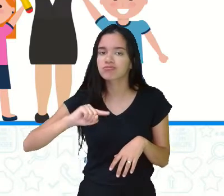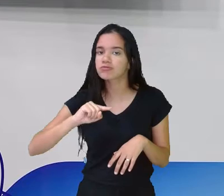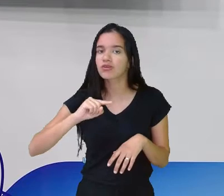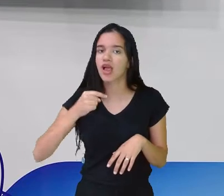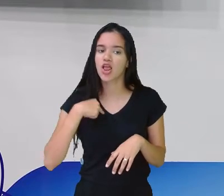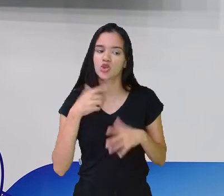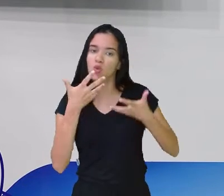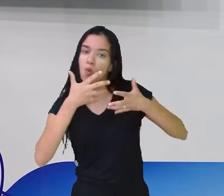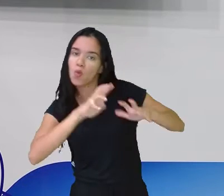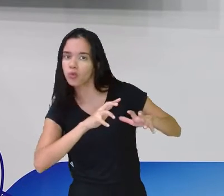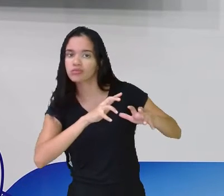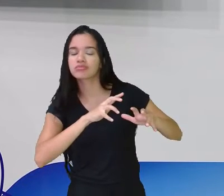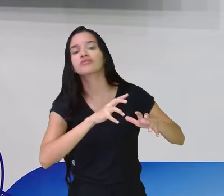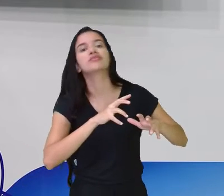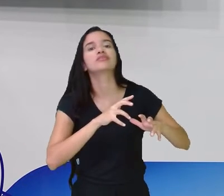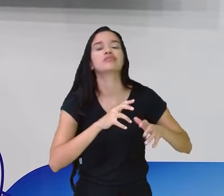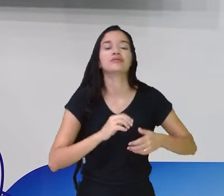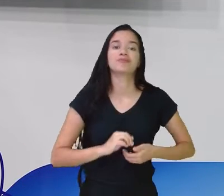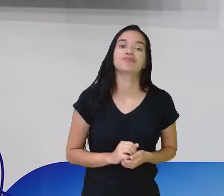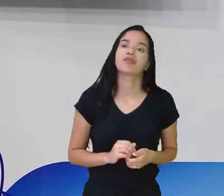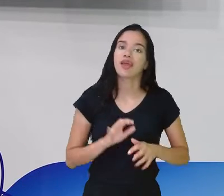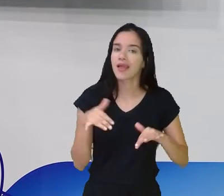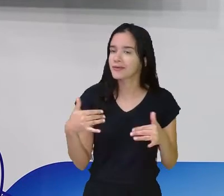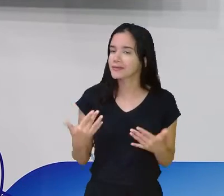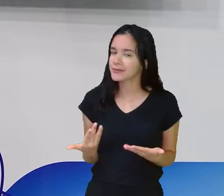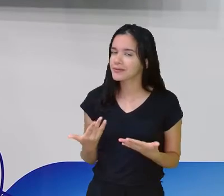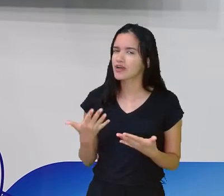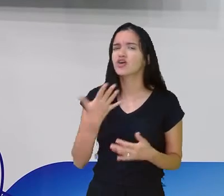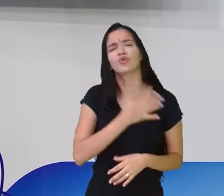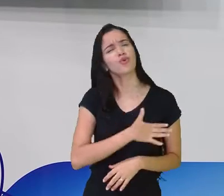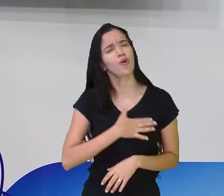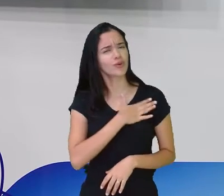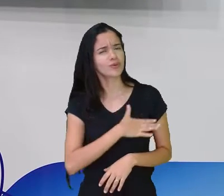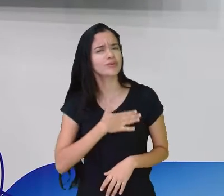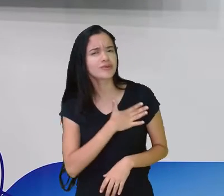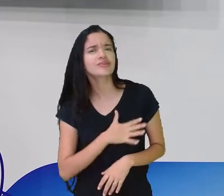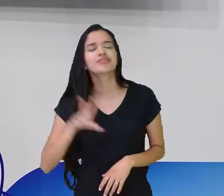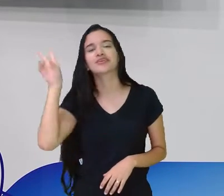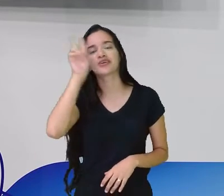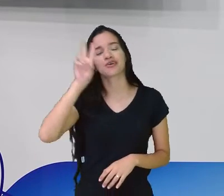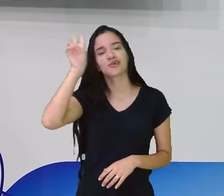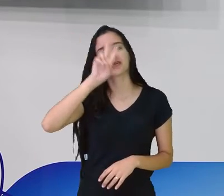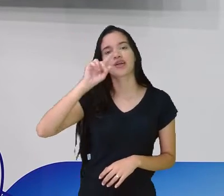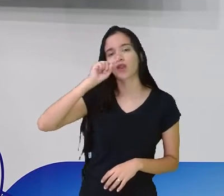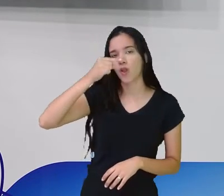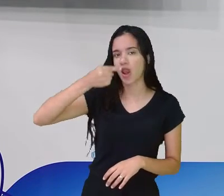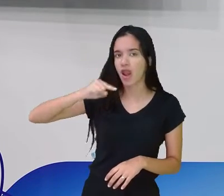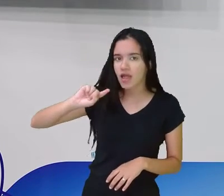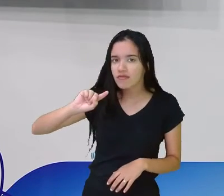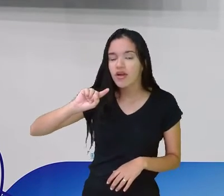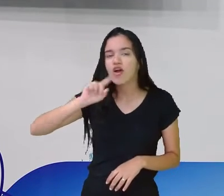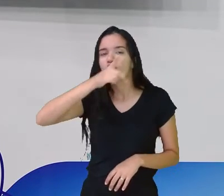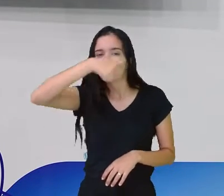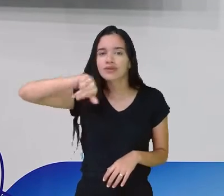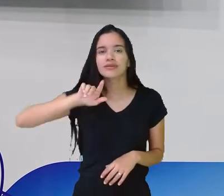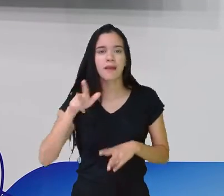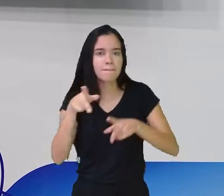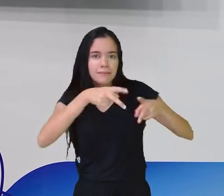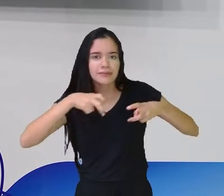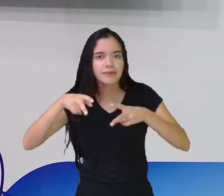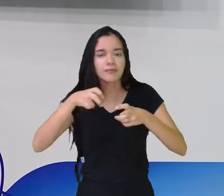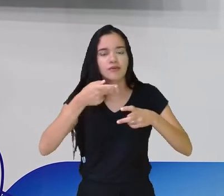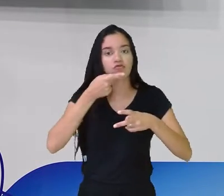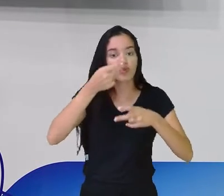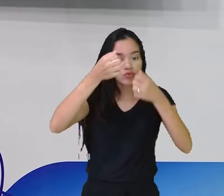a tromba igual a dele. E aí, gostaram da história do elefantinho? Perceberam que eu disse no início